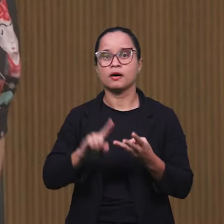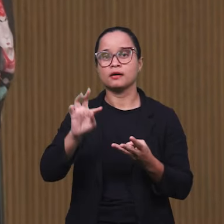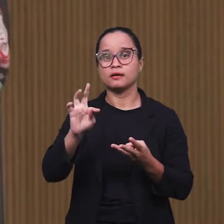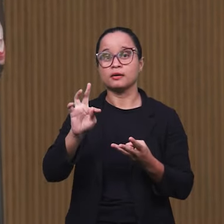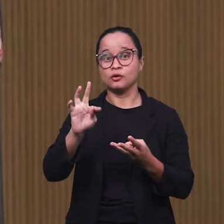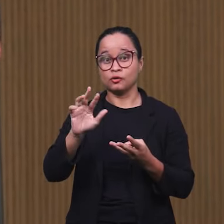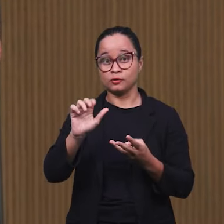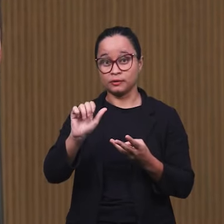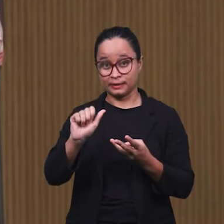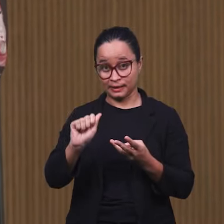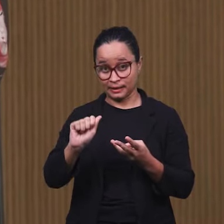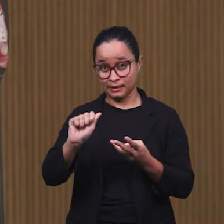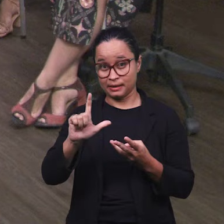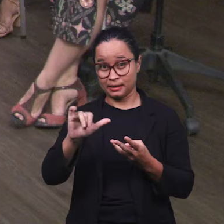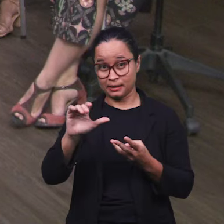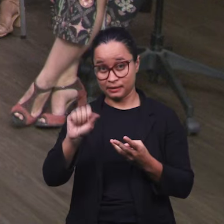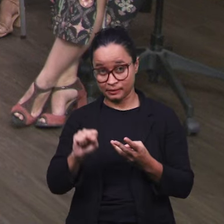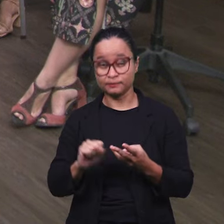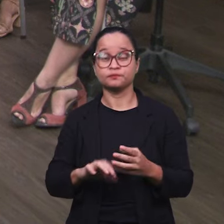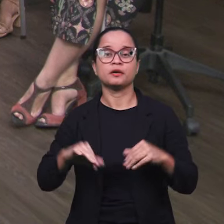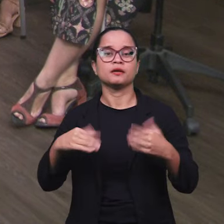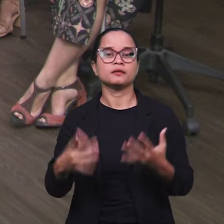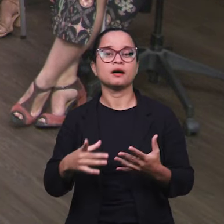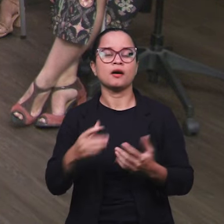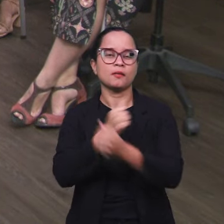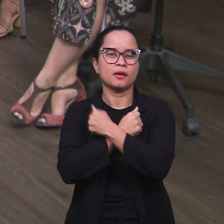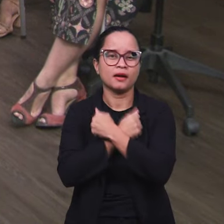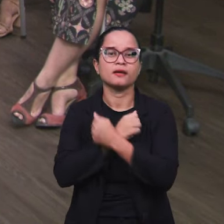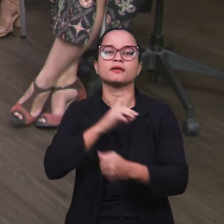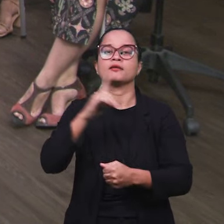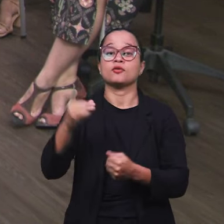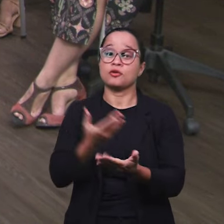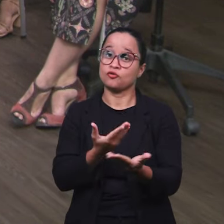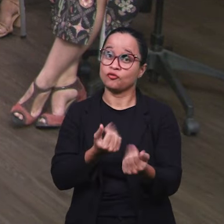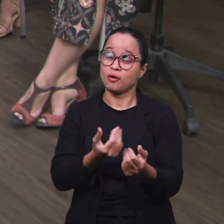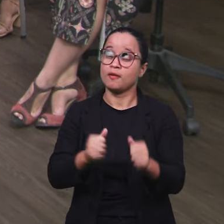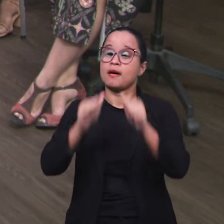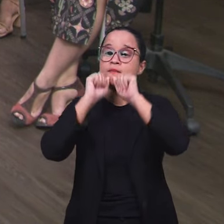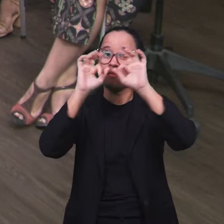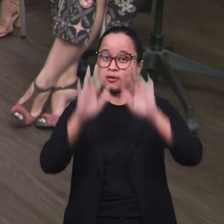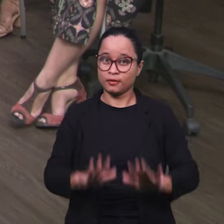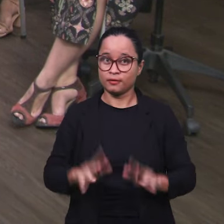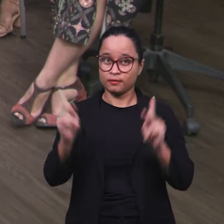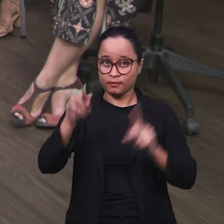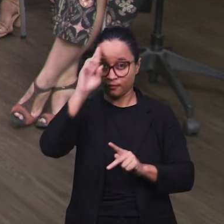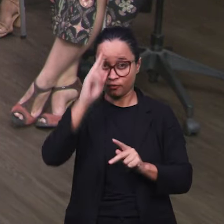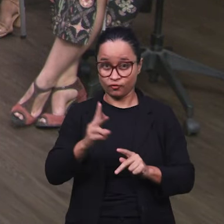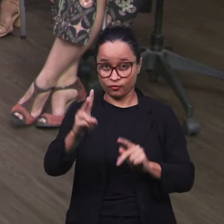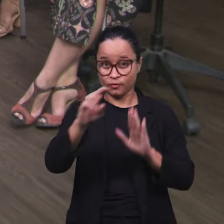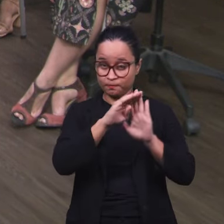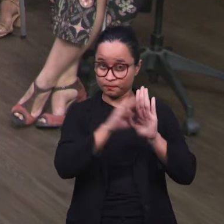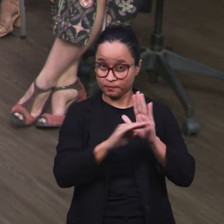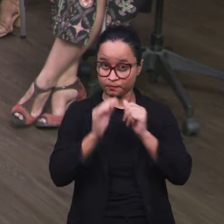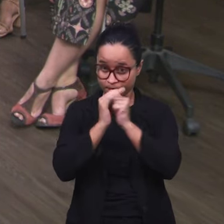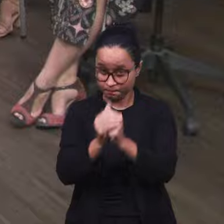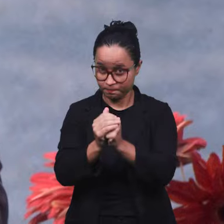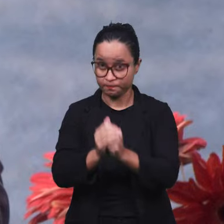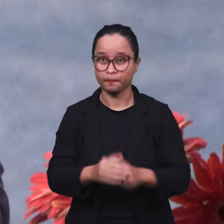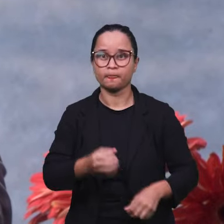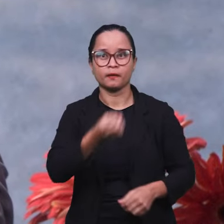para eles também. Amém. A vocês, jovens, Deus abençoe, paz do Senhor. A gente continua no próximo programa.